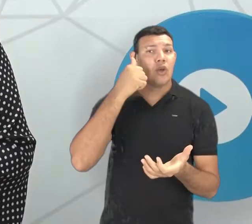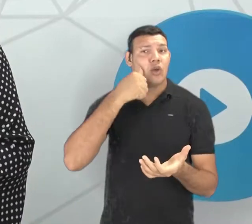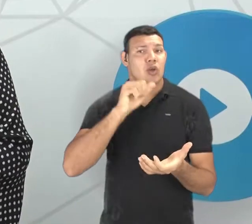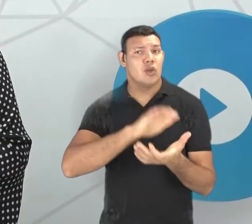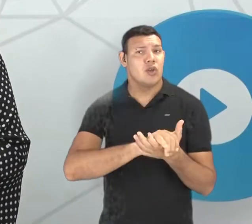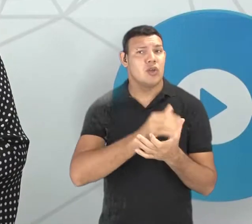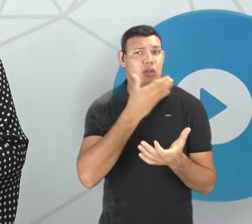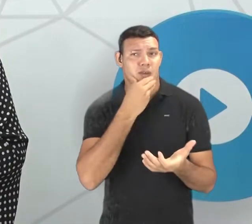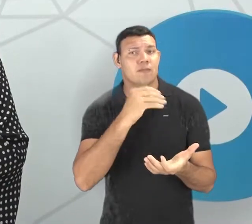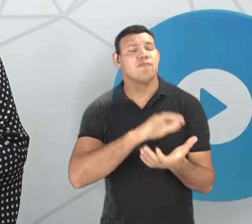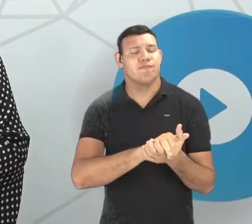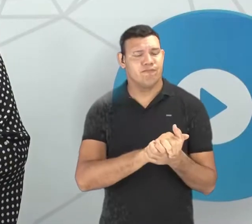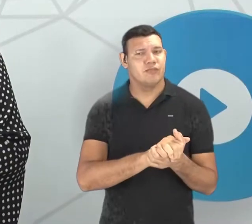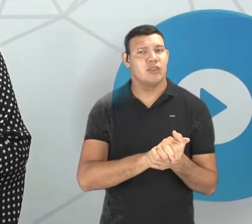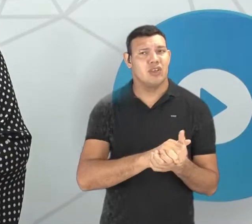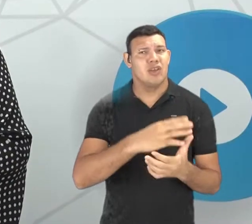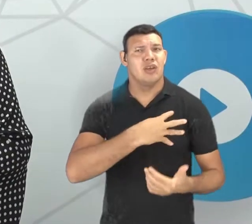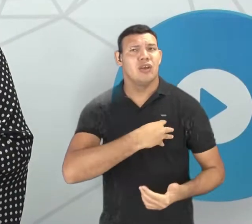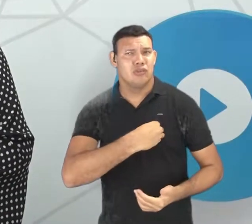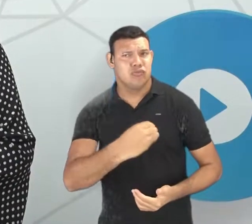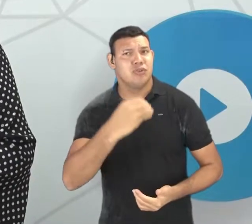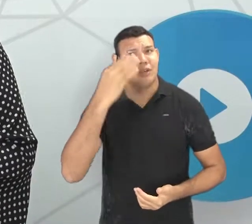as principais